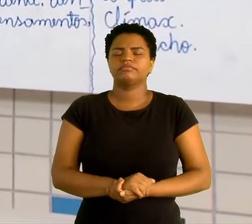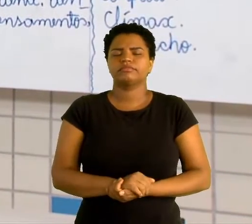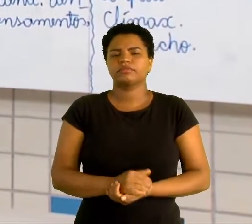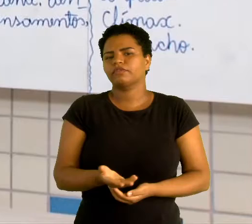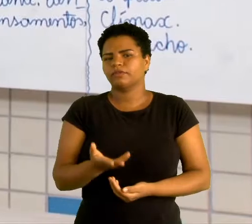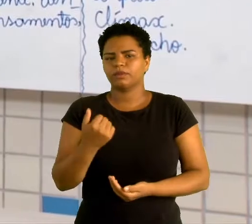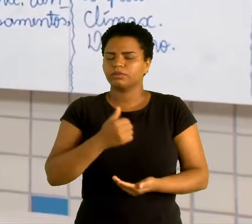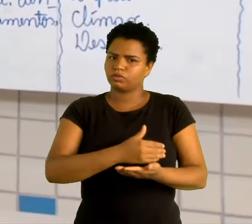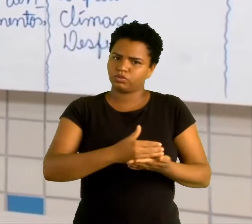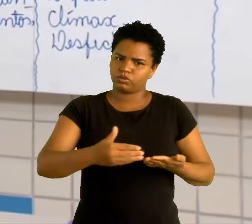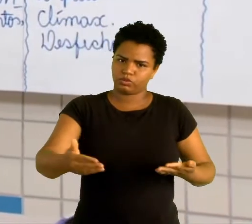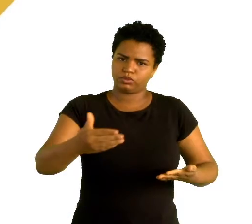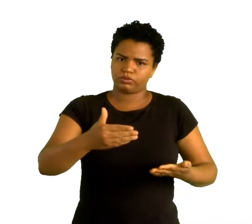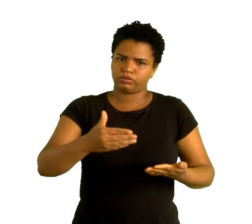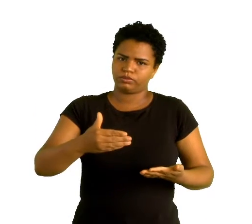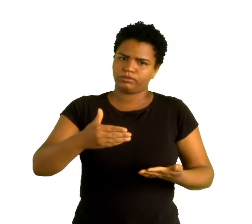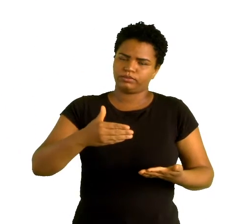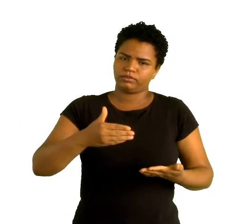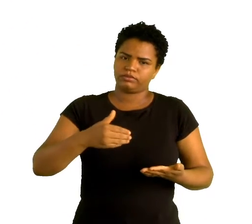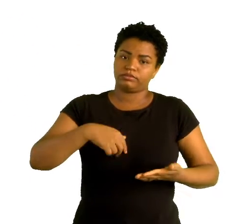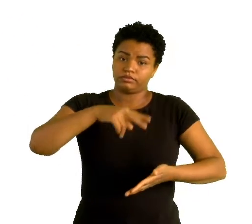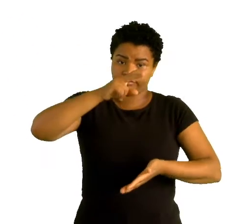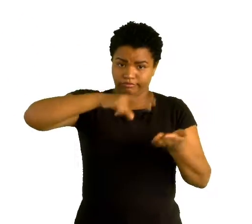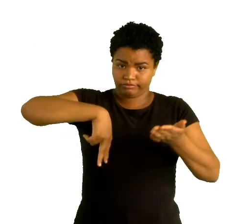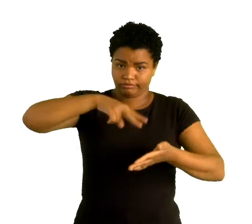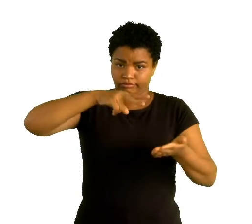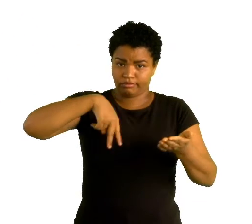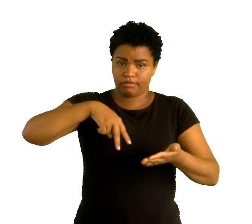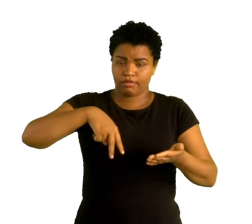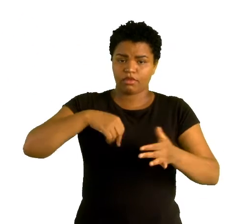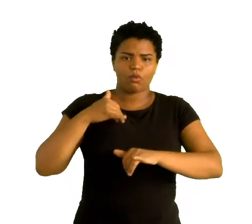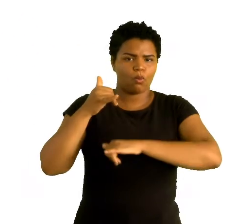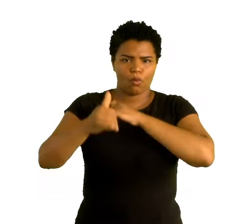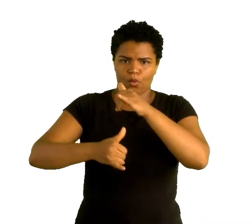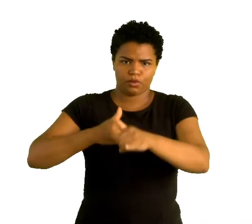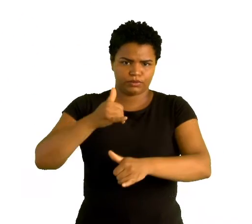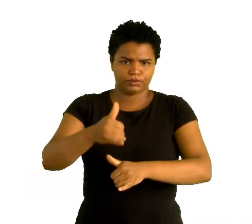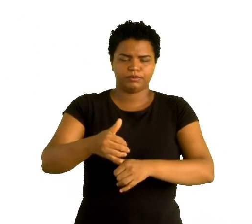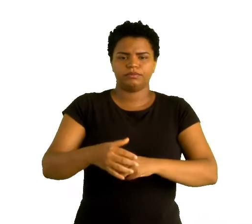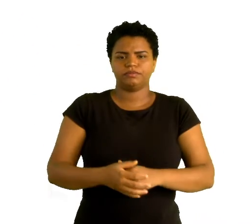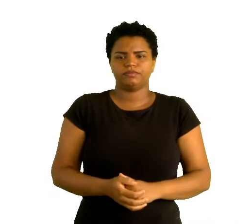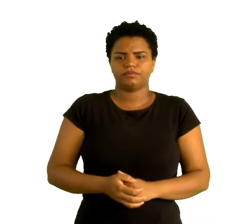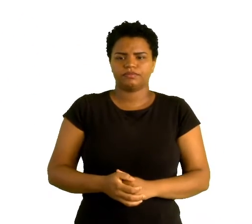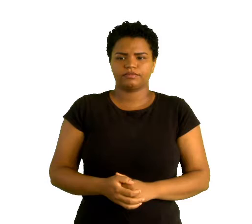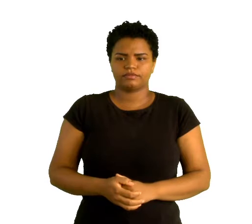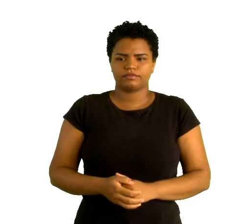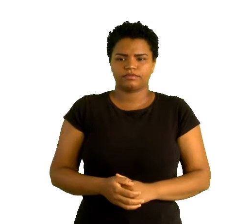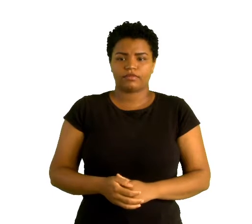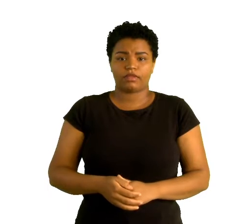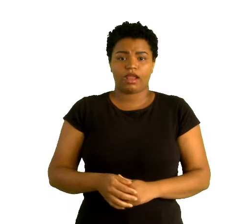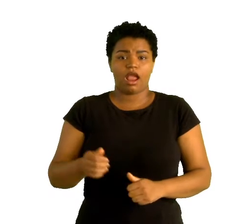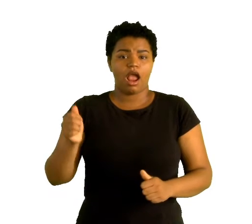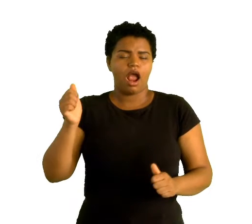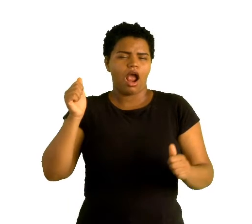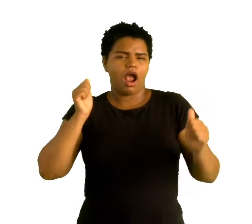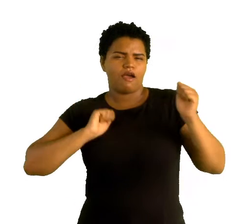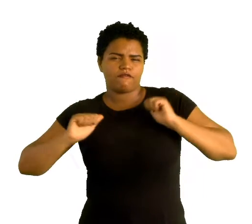vamos iniciar com a leitura de um conto, As Aventuras de Pedro